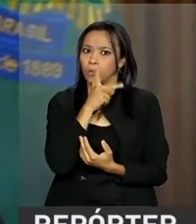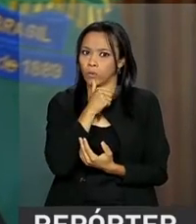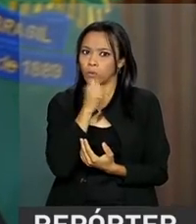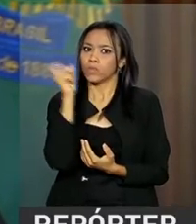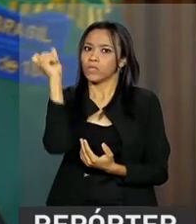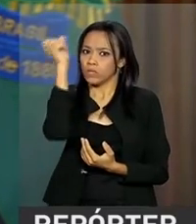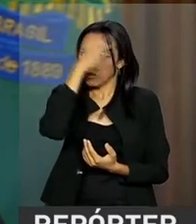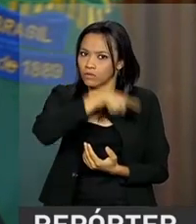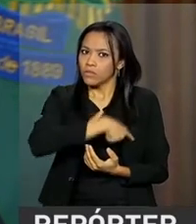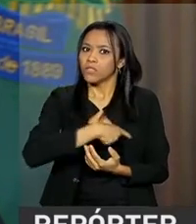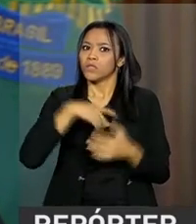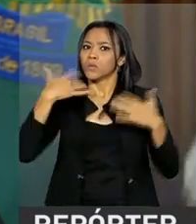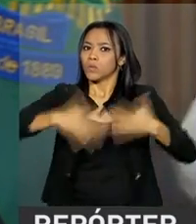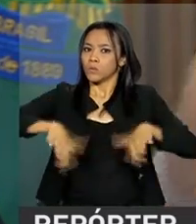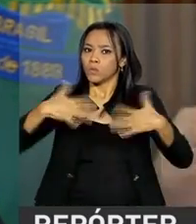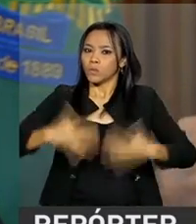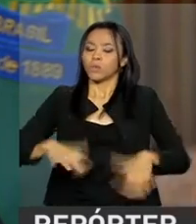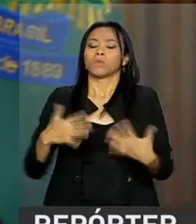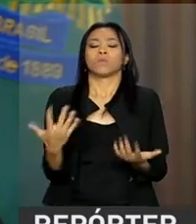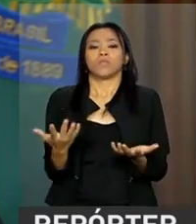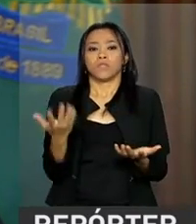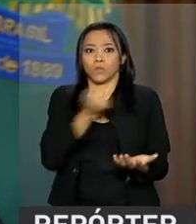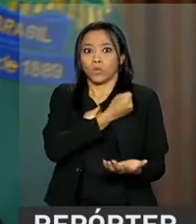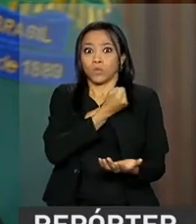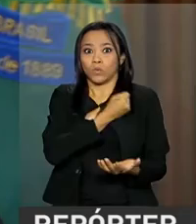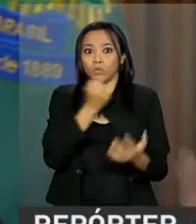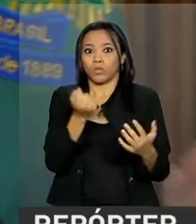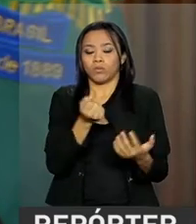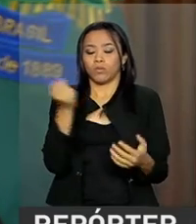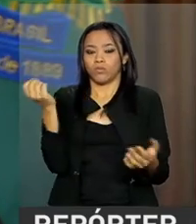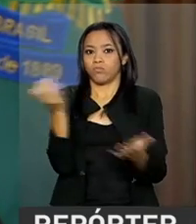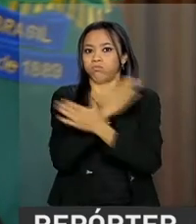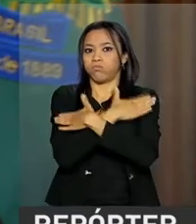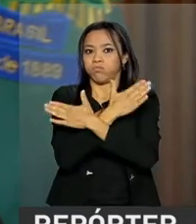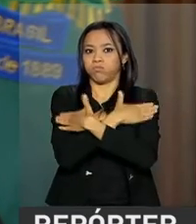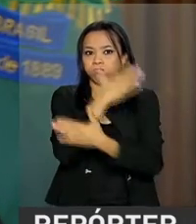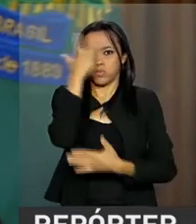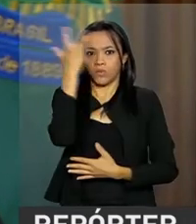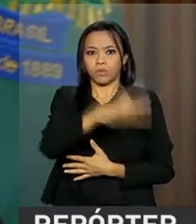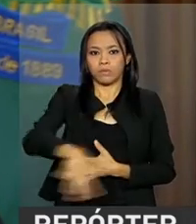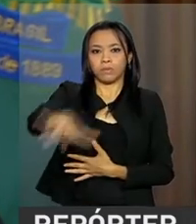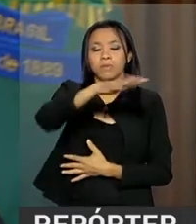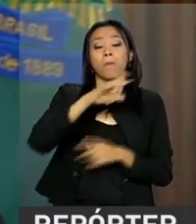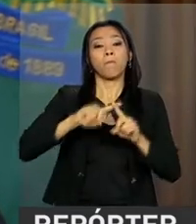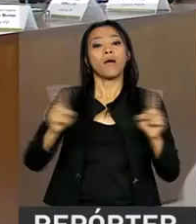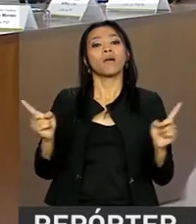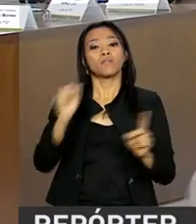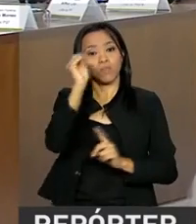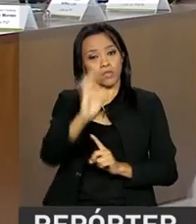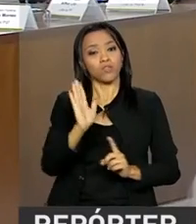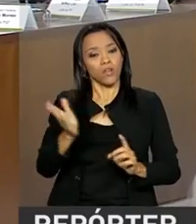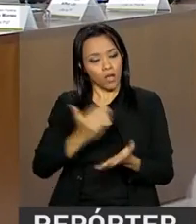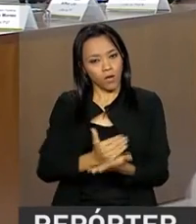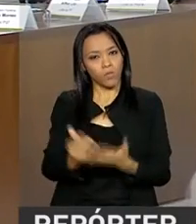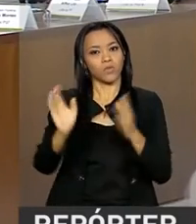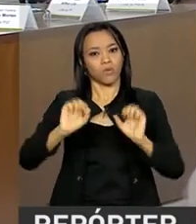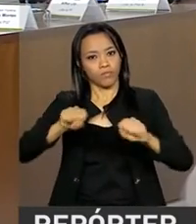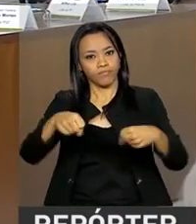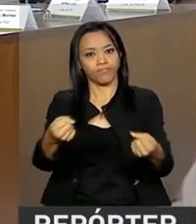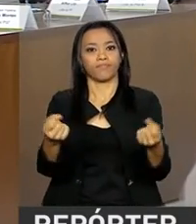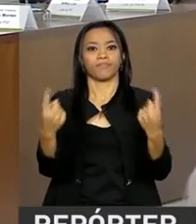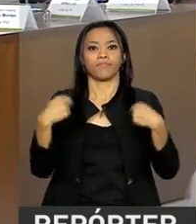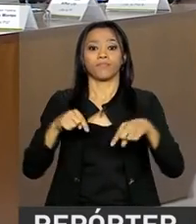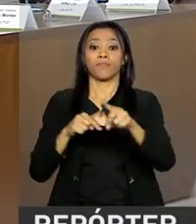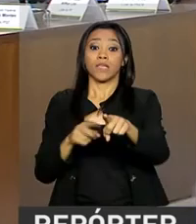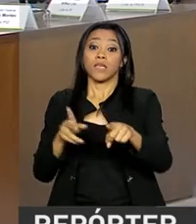edifício foi dura gerou esse número nome a garrafa no brasil já começou a crescer o ministro da fazenda contou